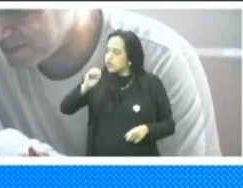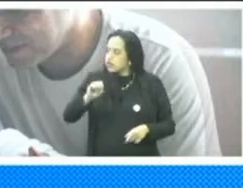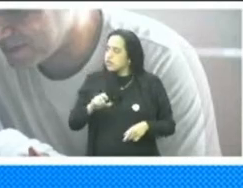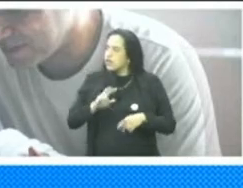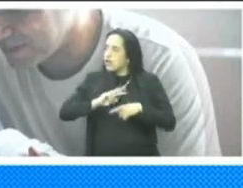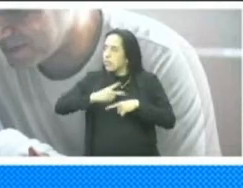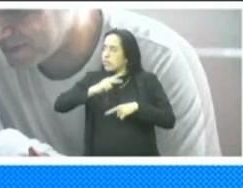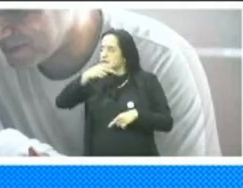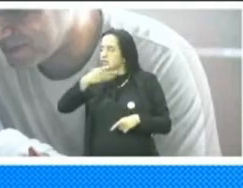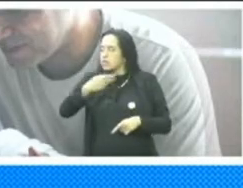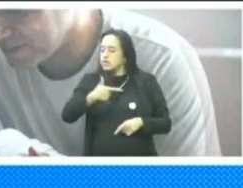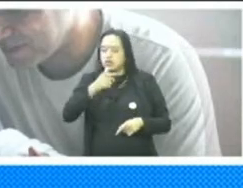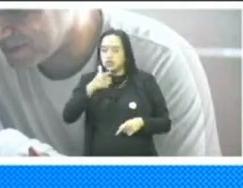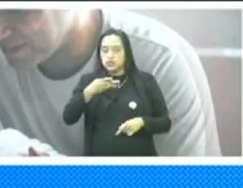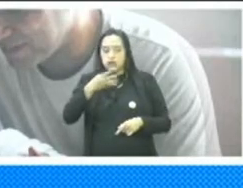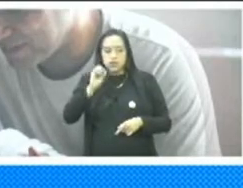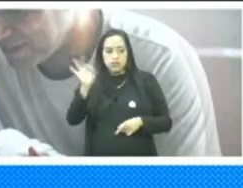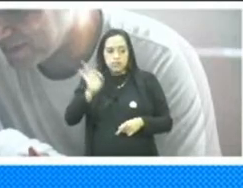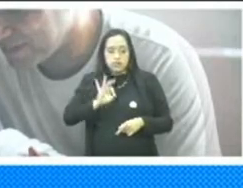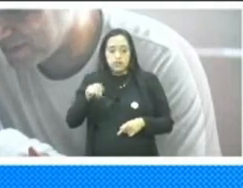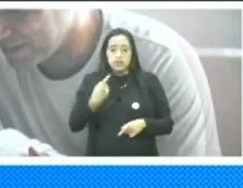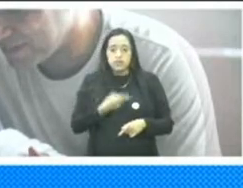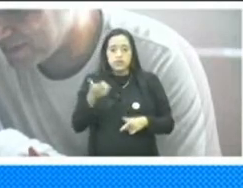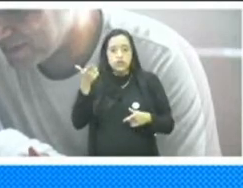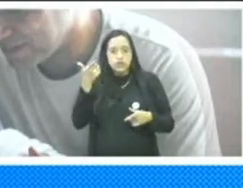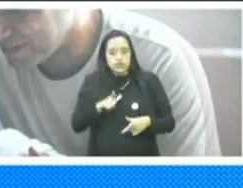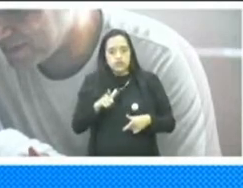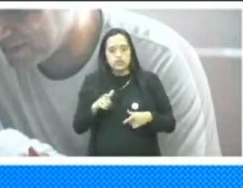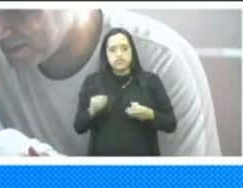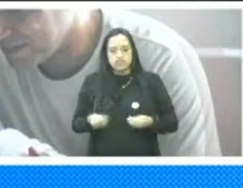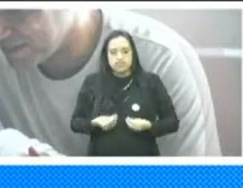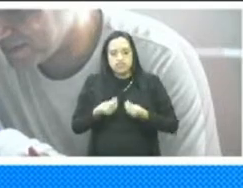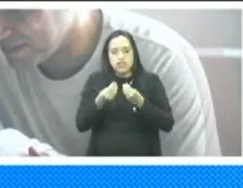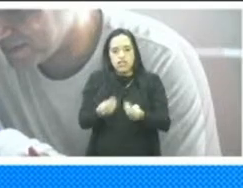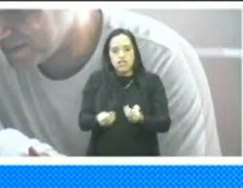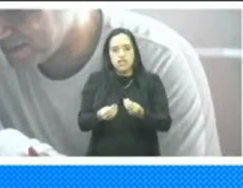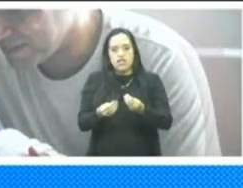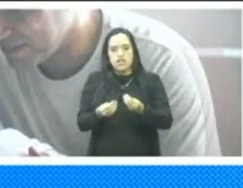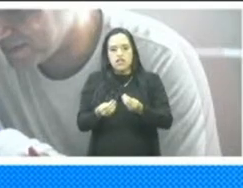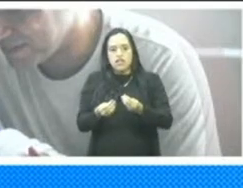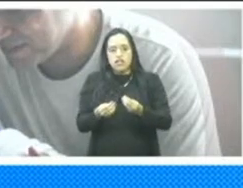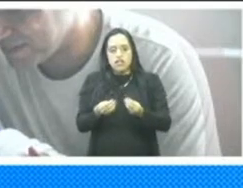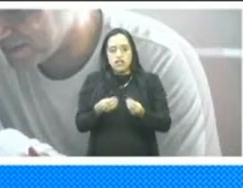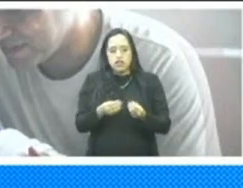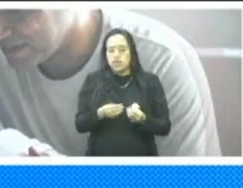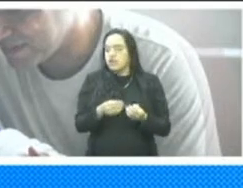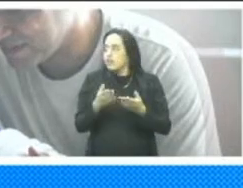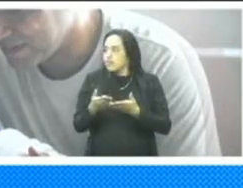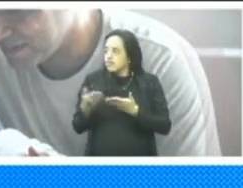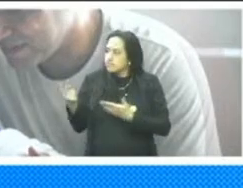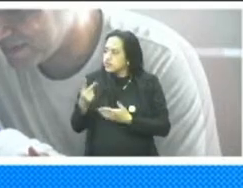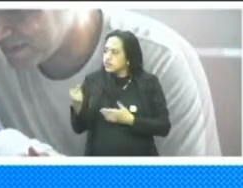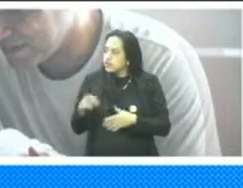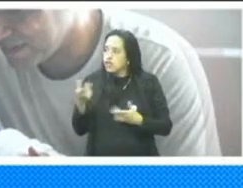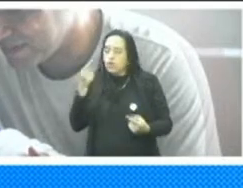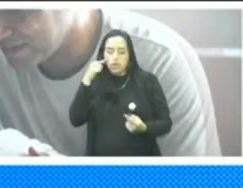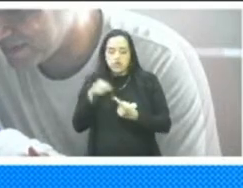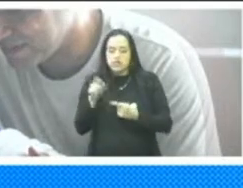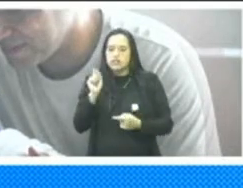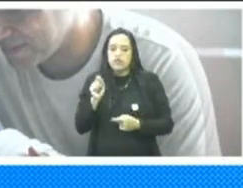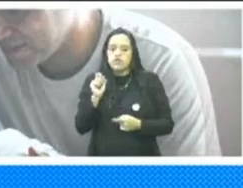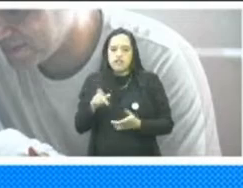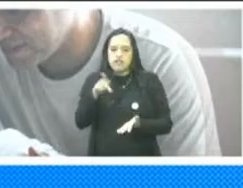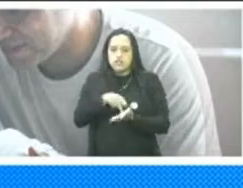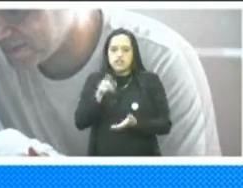240%, exatamente para a gente conseguir equiparar esse custeio entre o SINCO e o SINCA. E o objetivo disso,